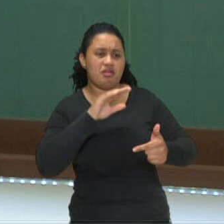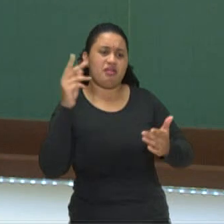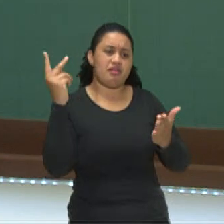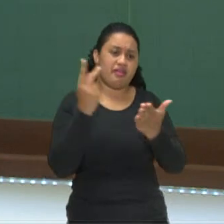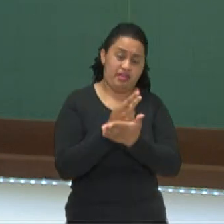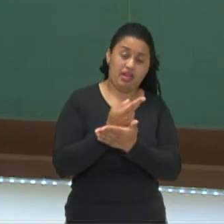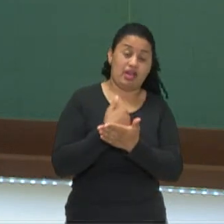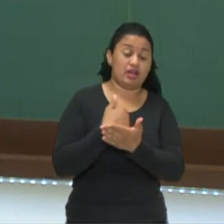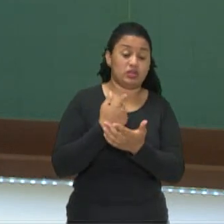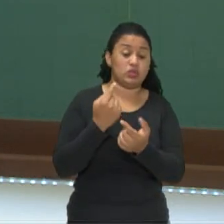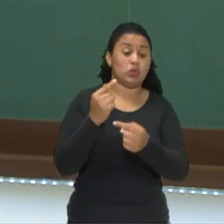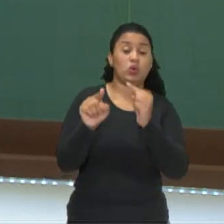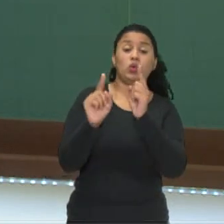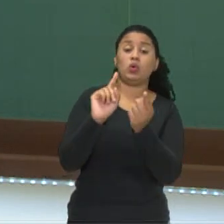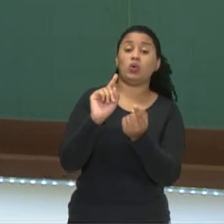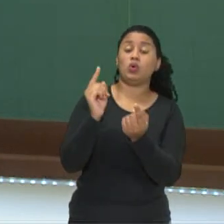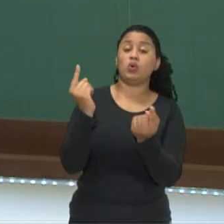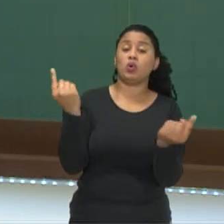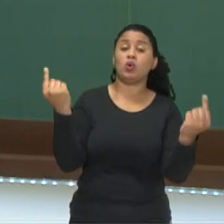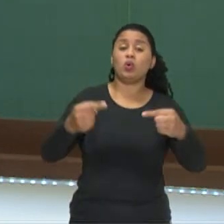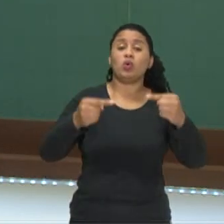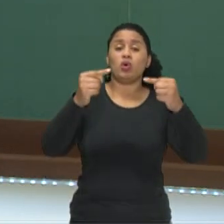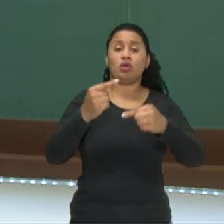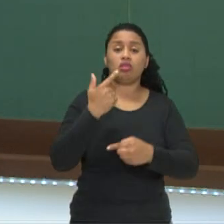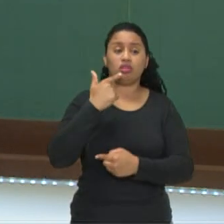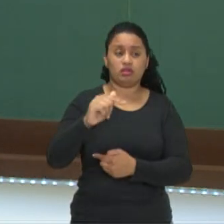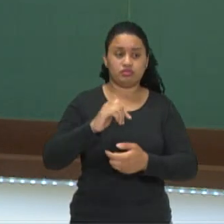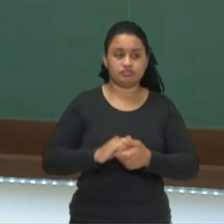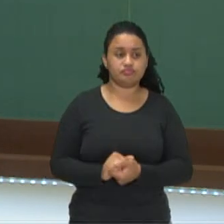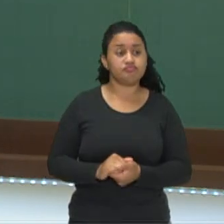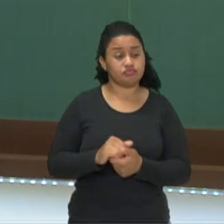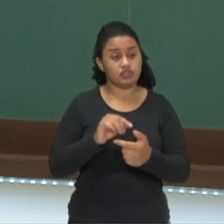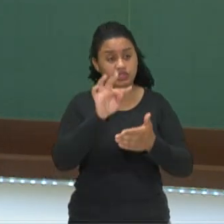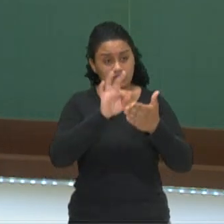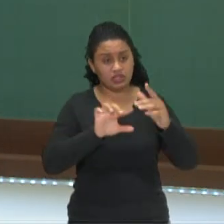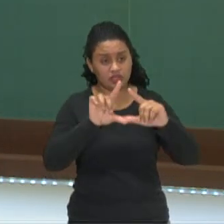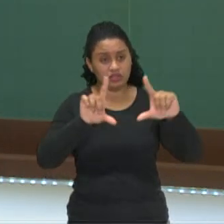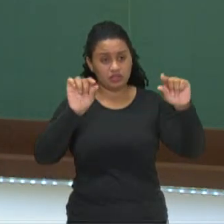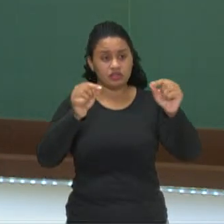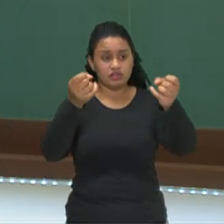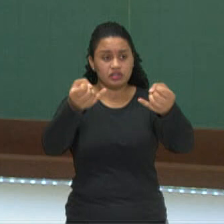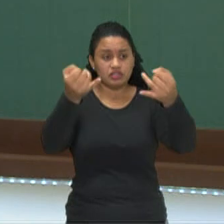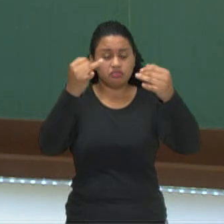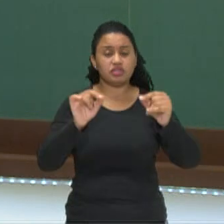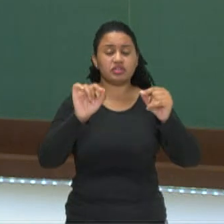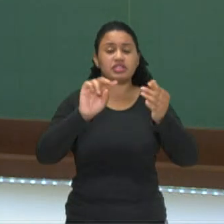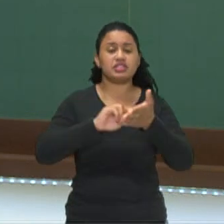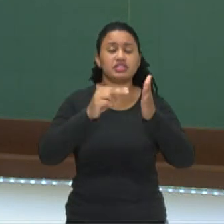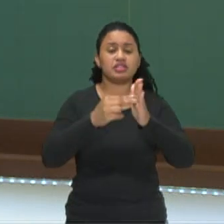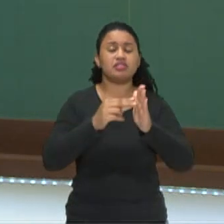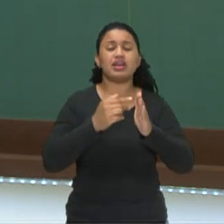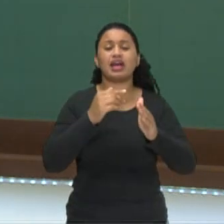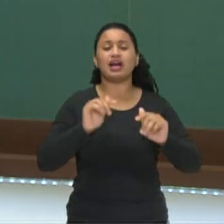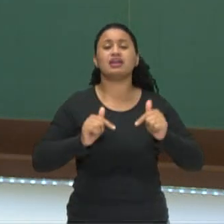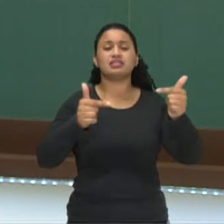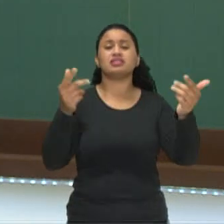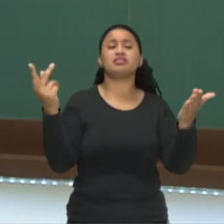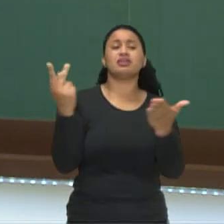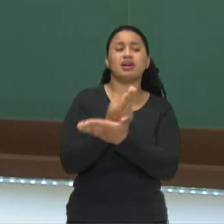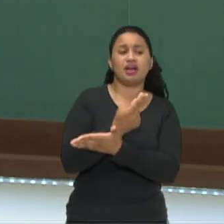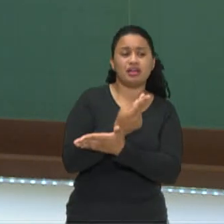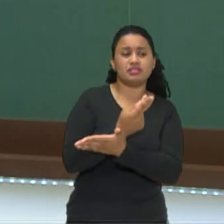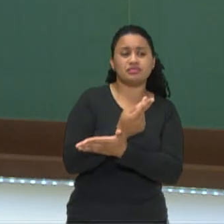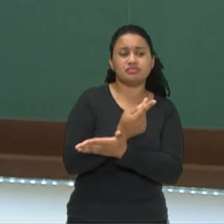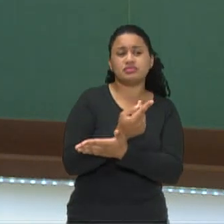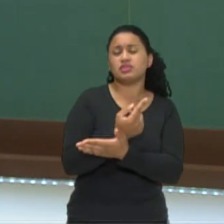ação contra a língua. De acordo com o texto lido até agora, explique o que seria a má ação contra a língua. O